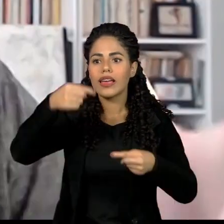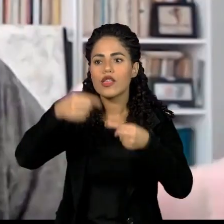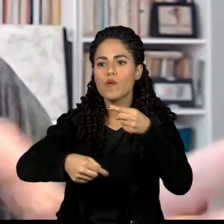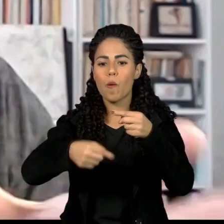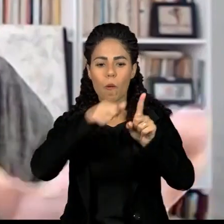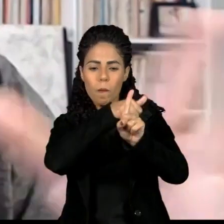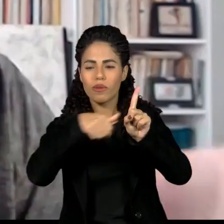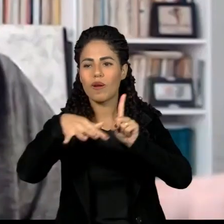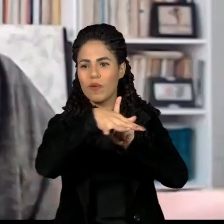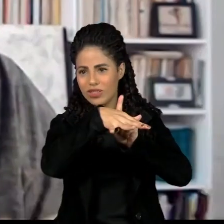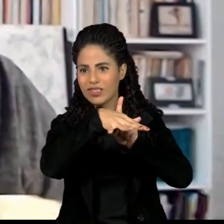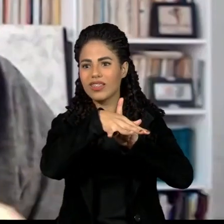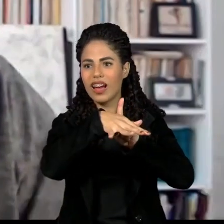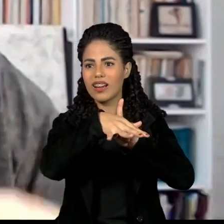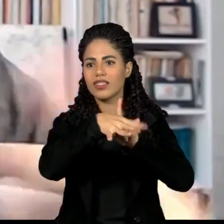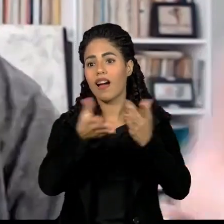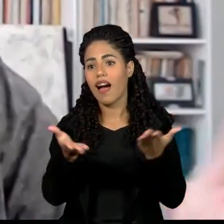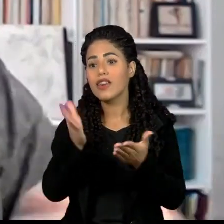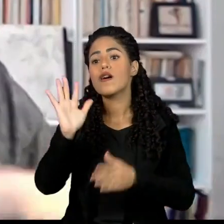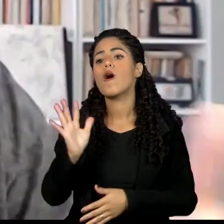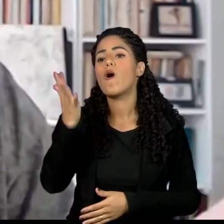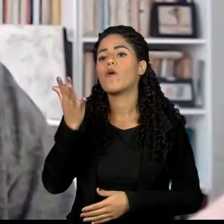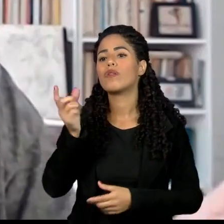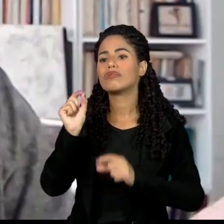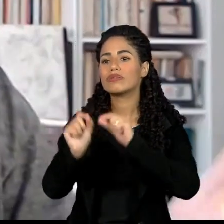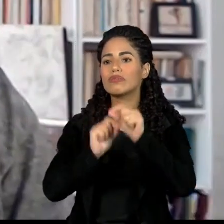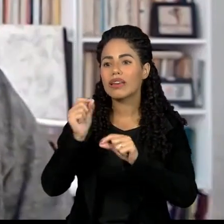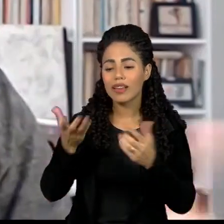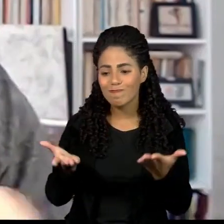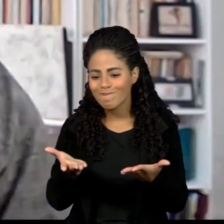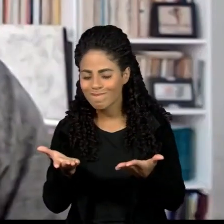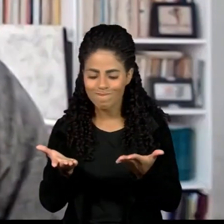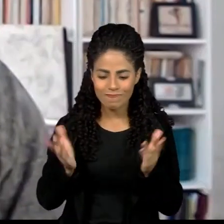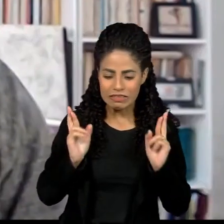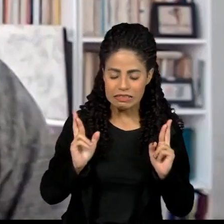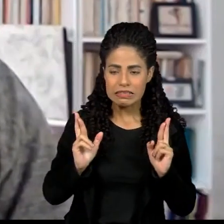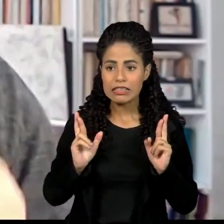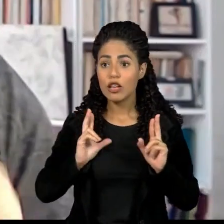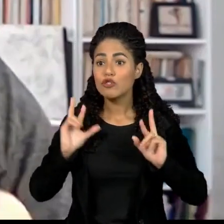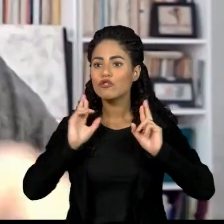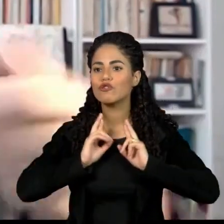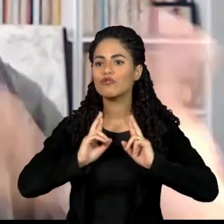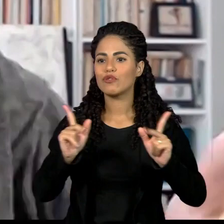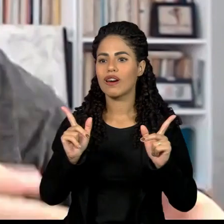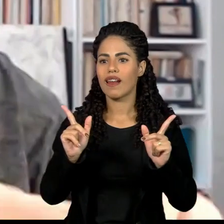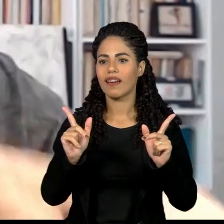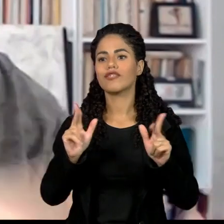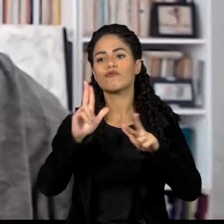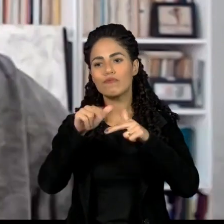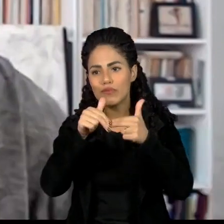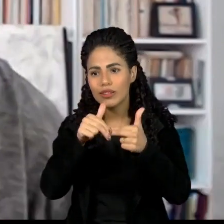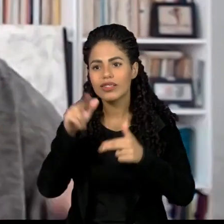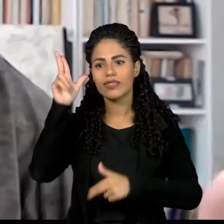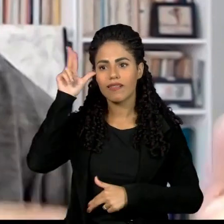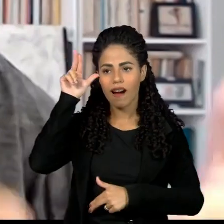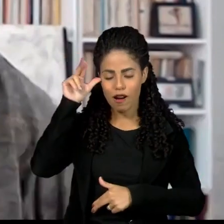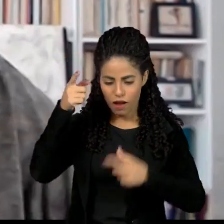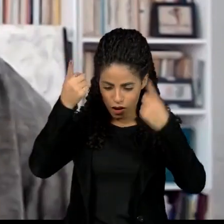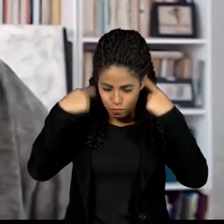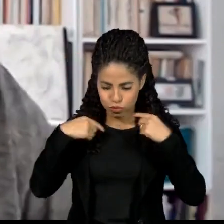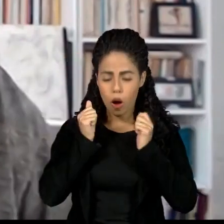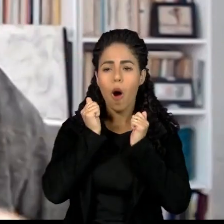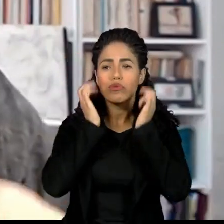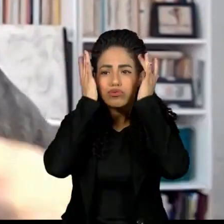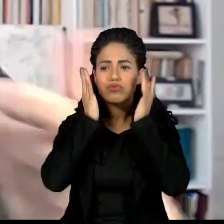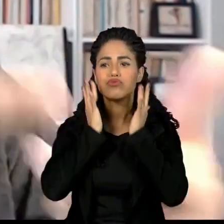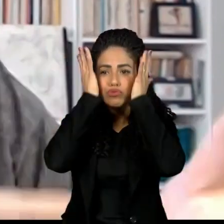de violação de um comportamento esperado por ela, certo? Então, isso é uma história que se conta